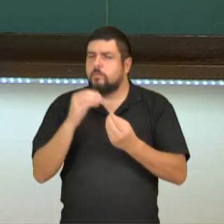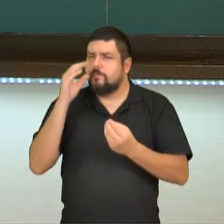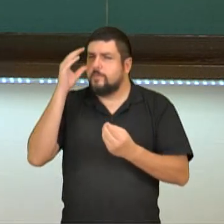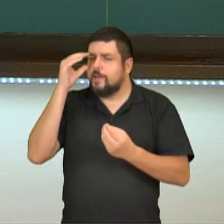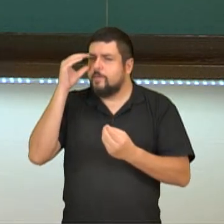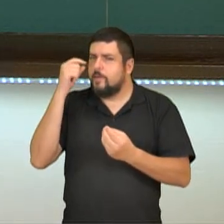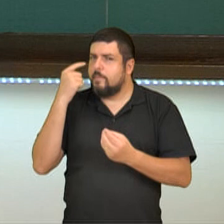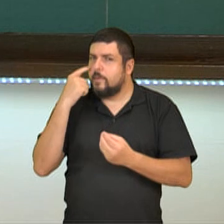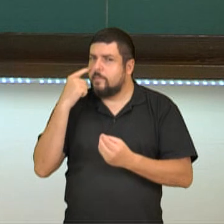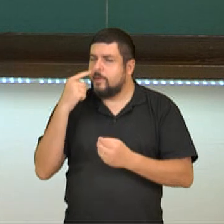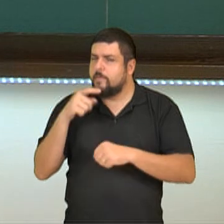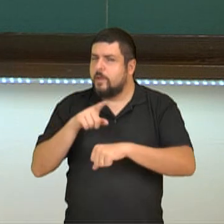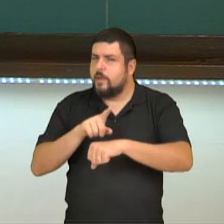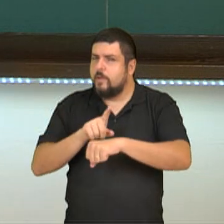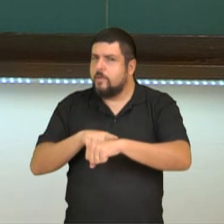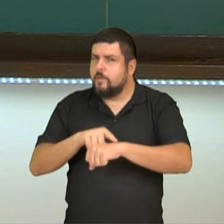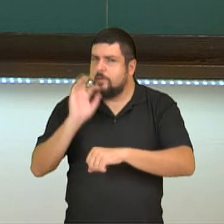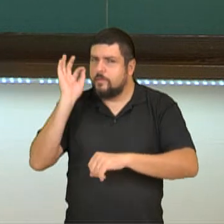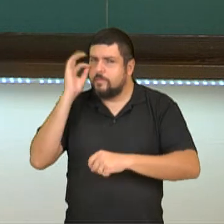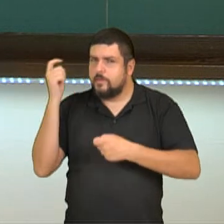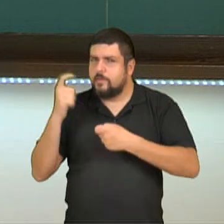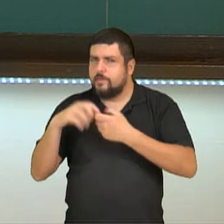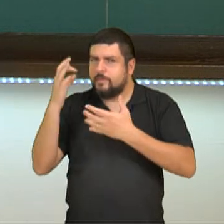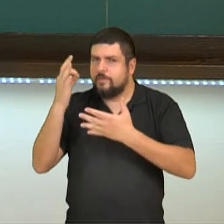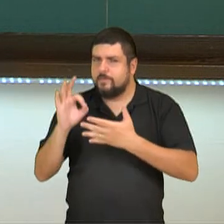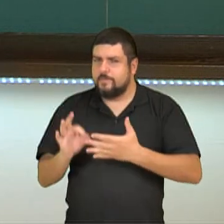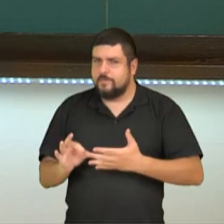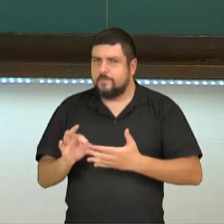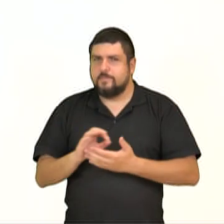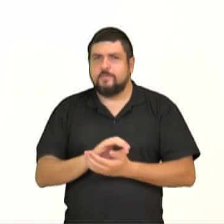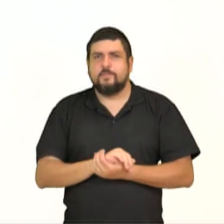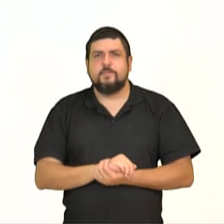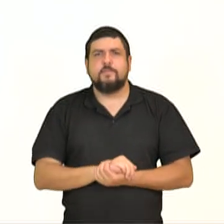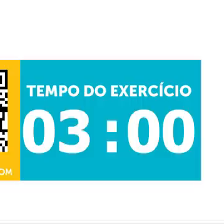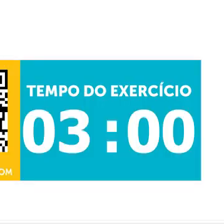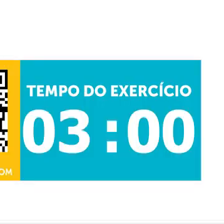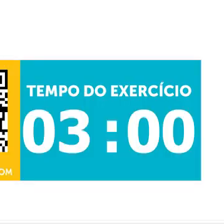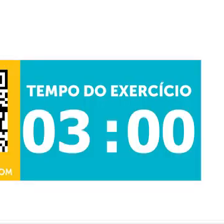vou dar um tempinho aí para vocês fazerem e eu já retomo aqui para a gente fazer a correção.